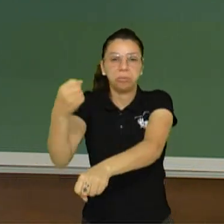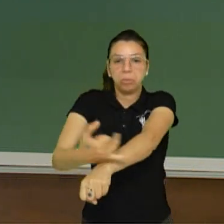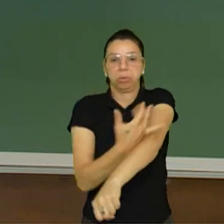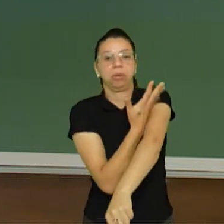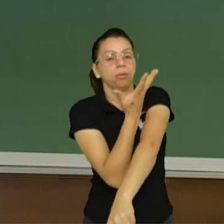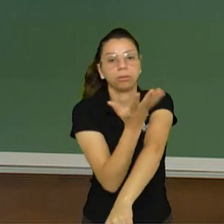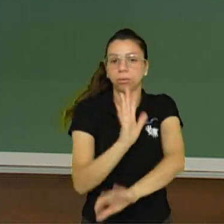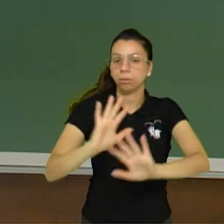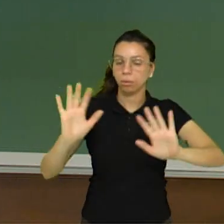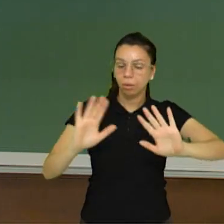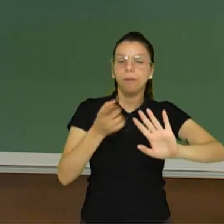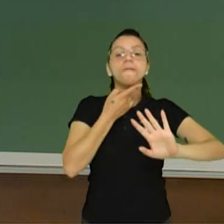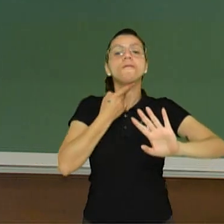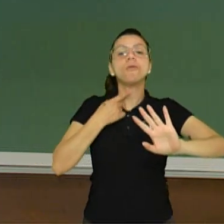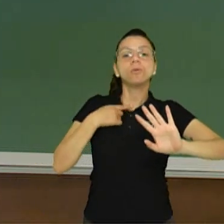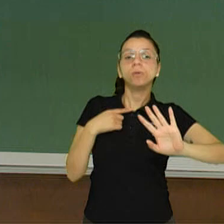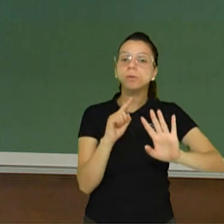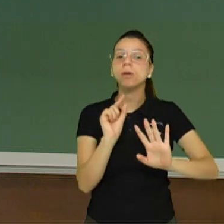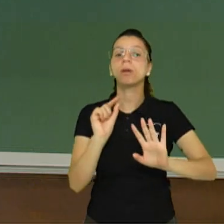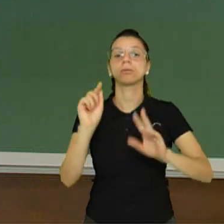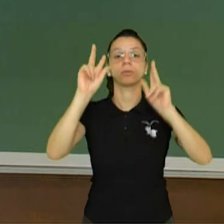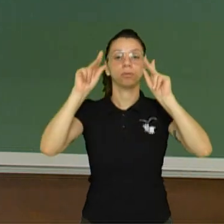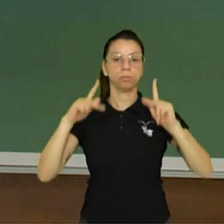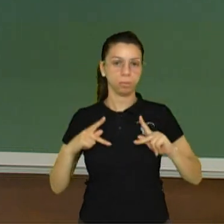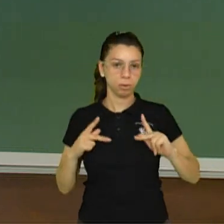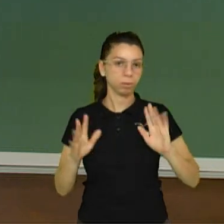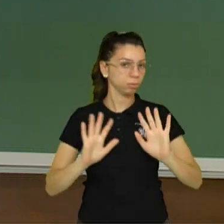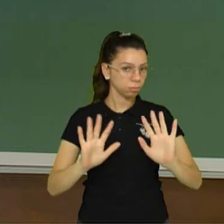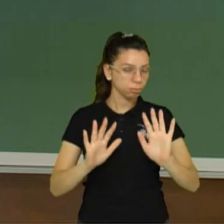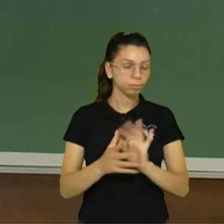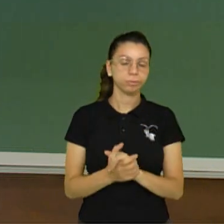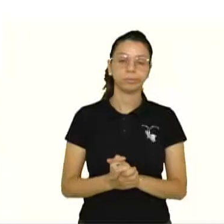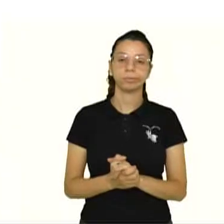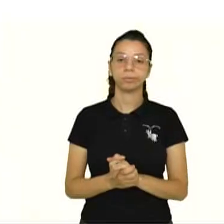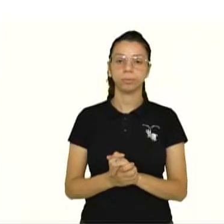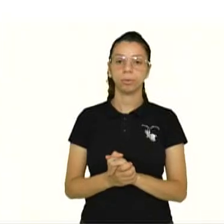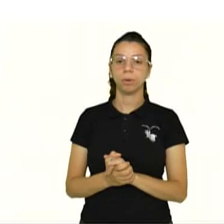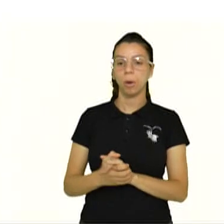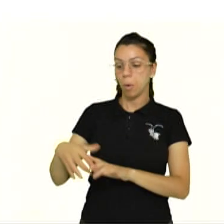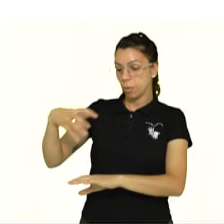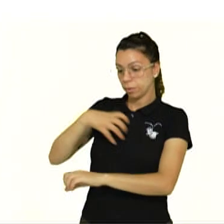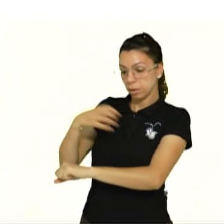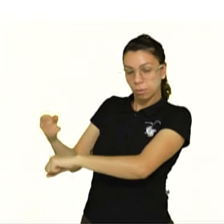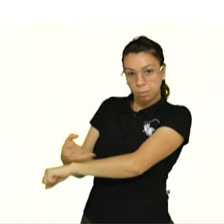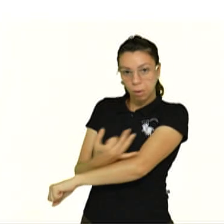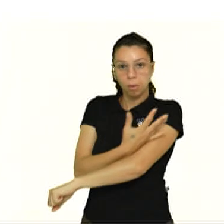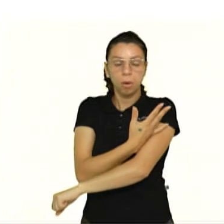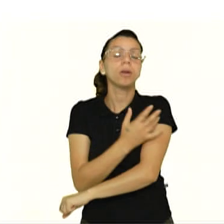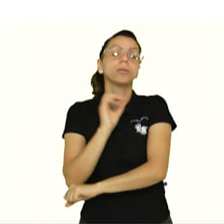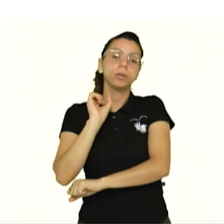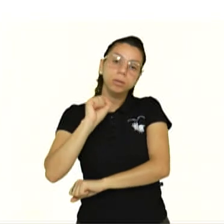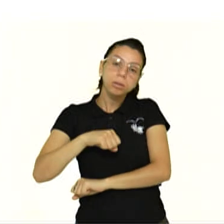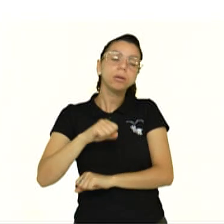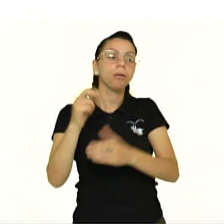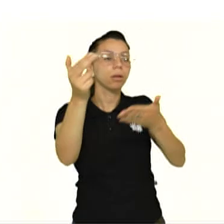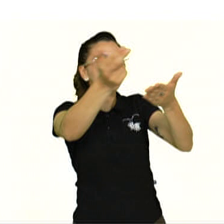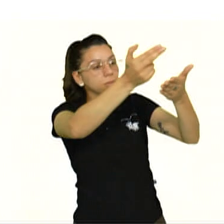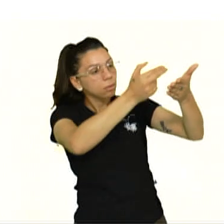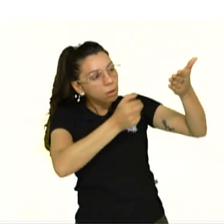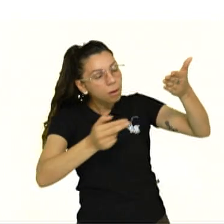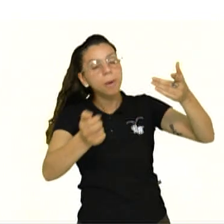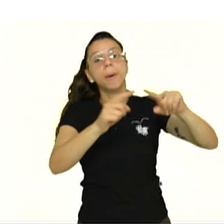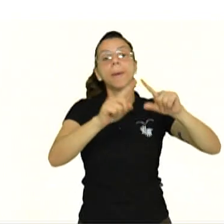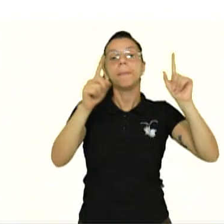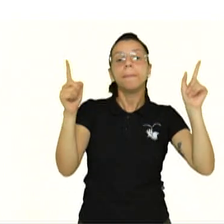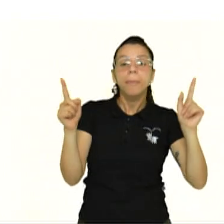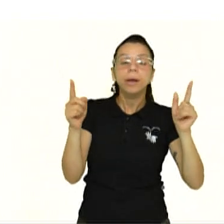emoções, os desejos humanos, O sentimento e as emoções, então, eles são retratados nessas obras, mas de